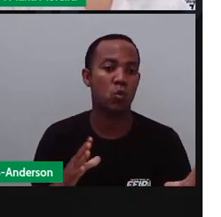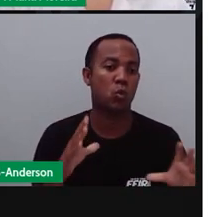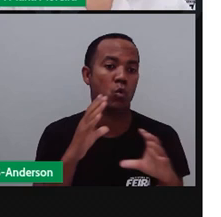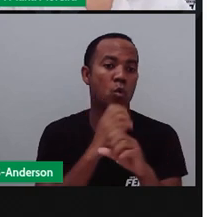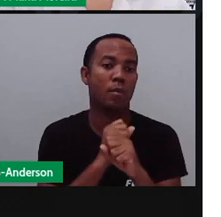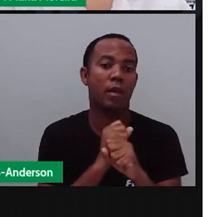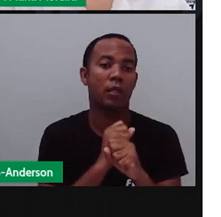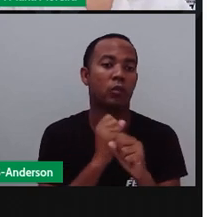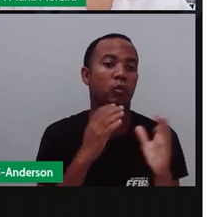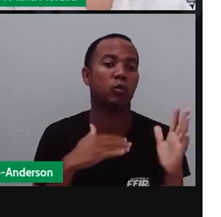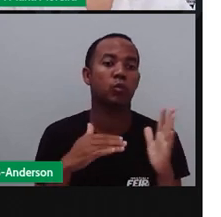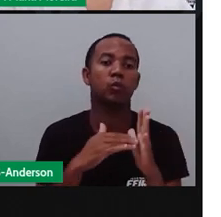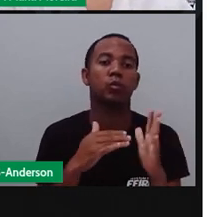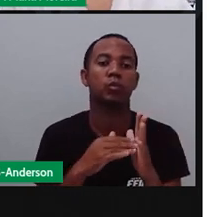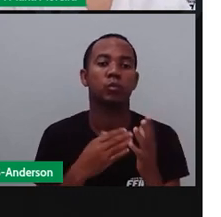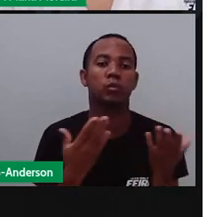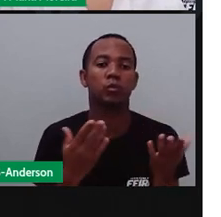Ó.